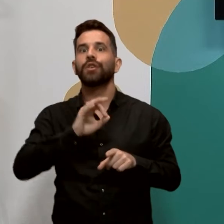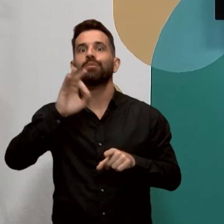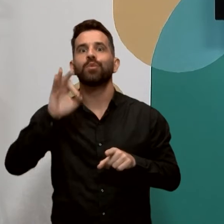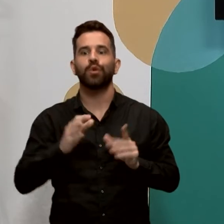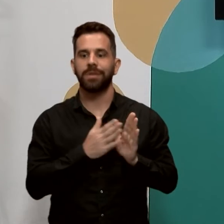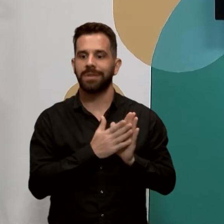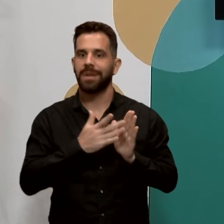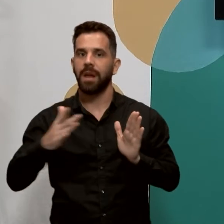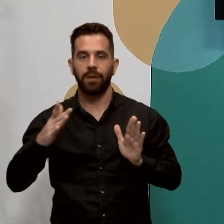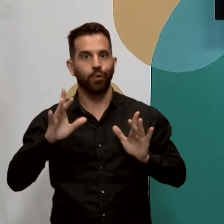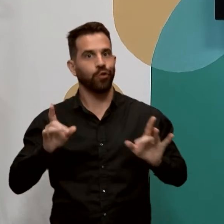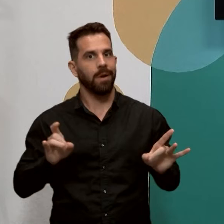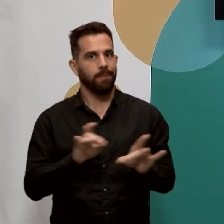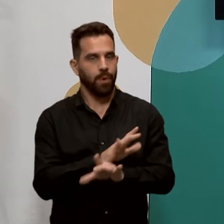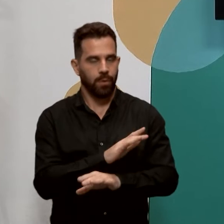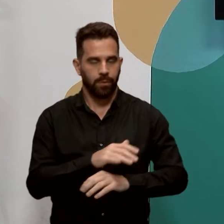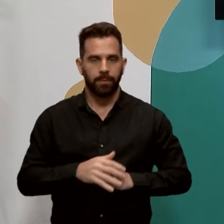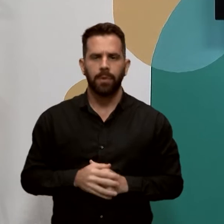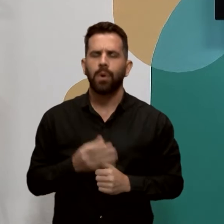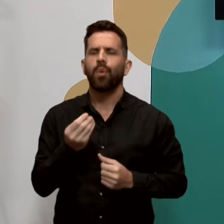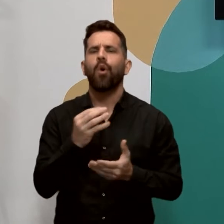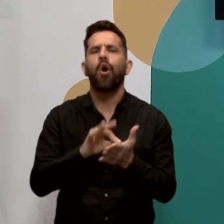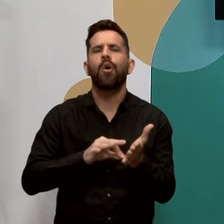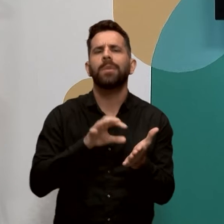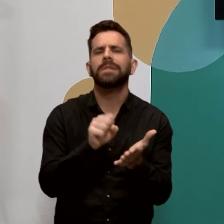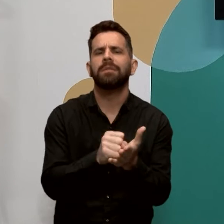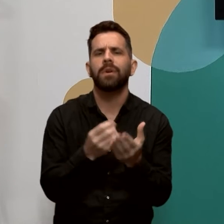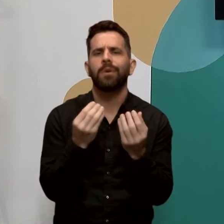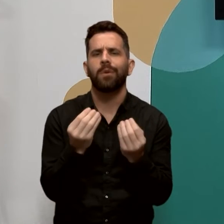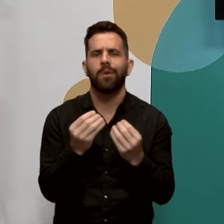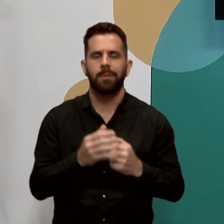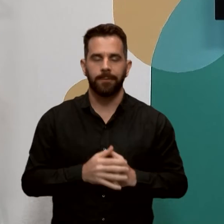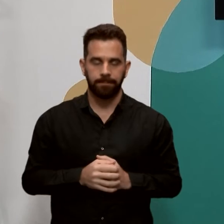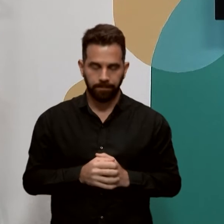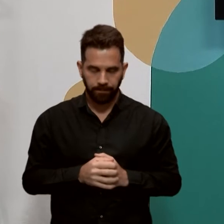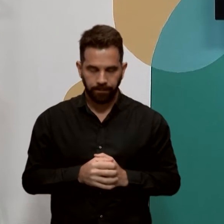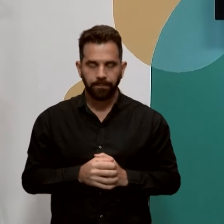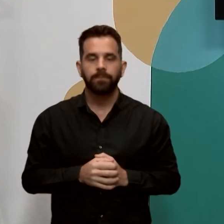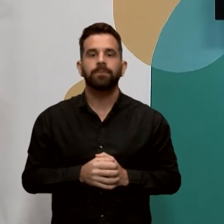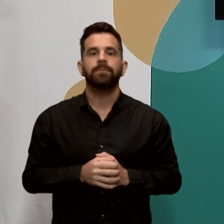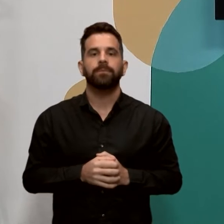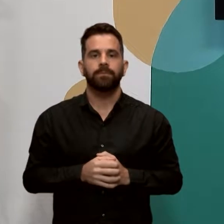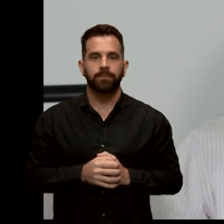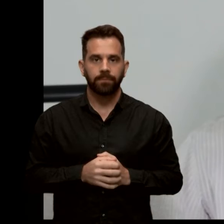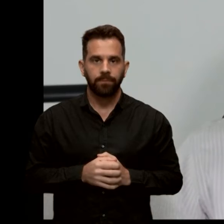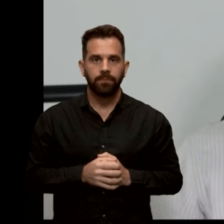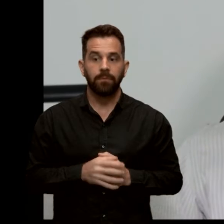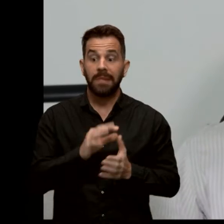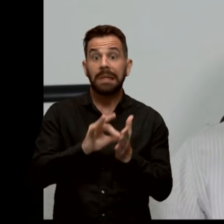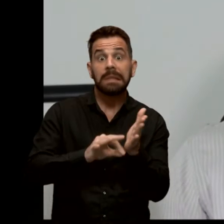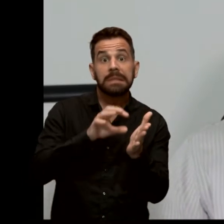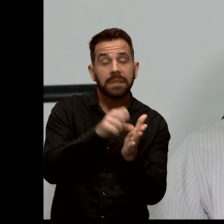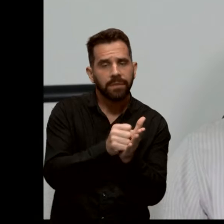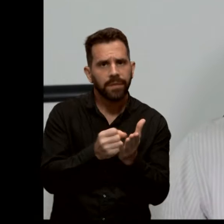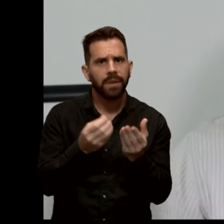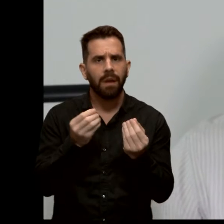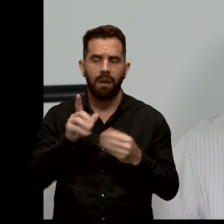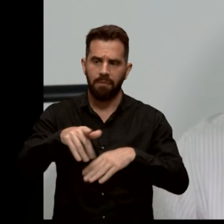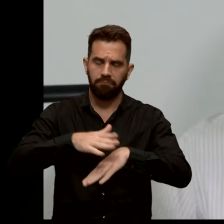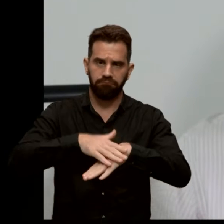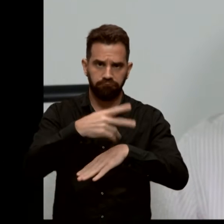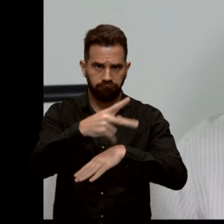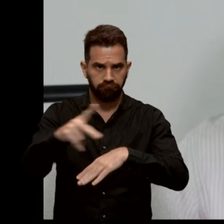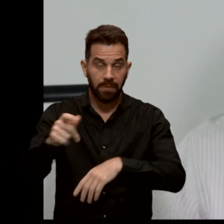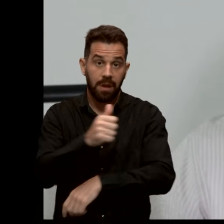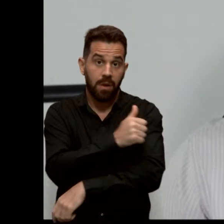como é que faz para se inscrever? Para se inscrever, o estudante deve inicialmente acessar o site